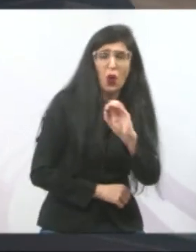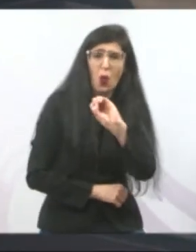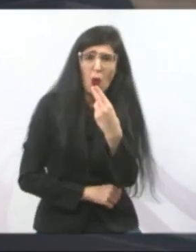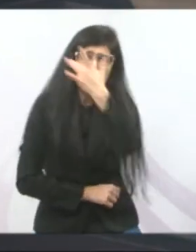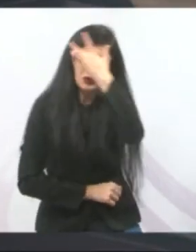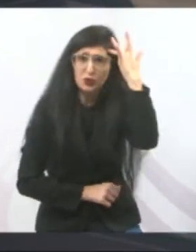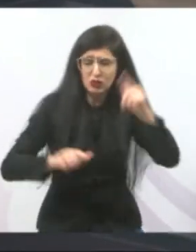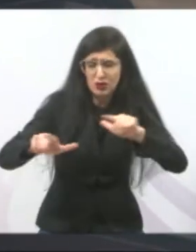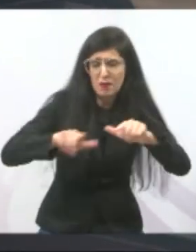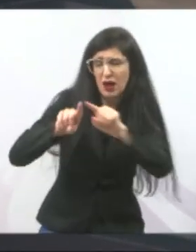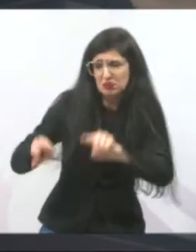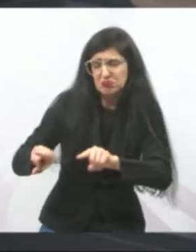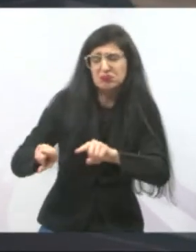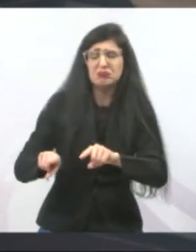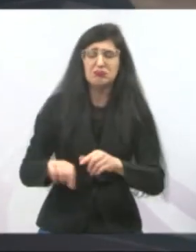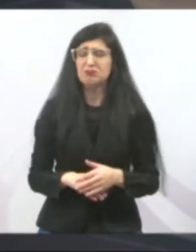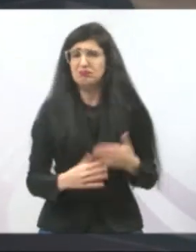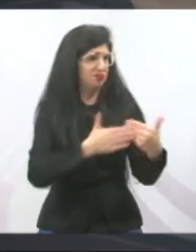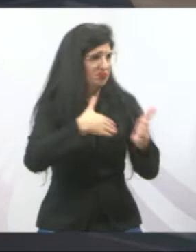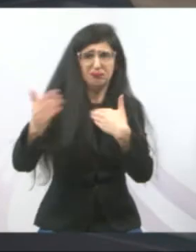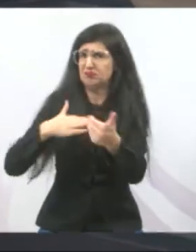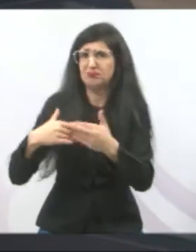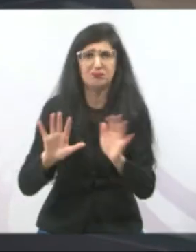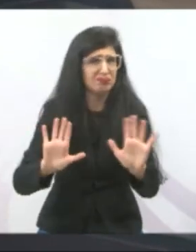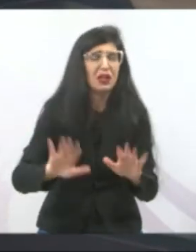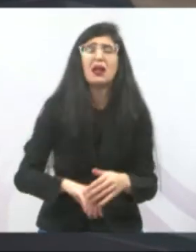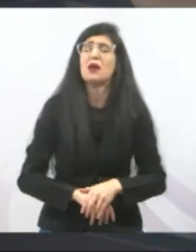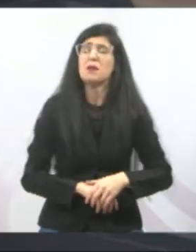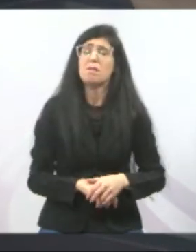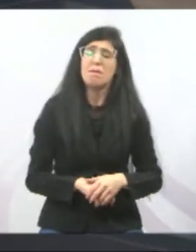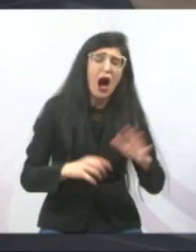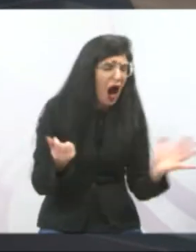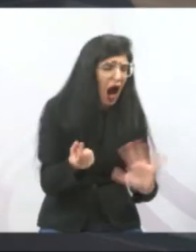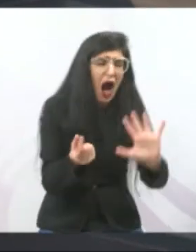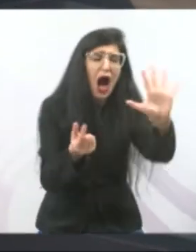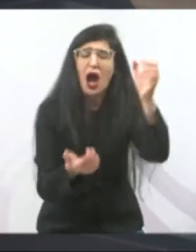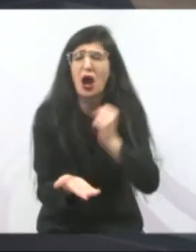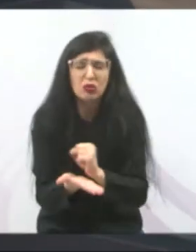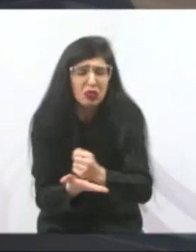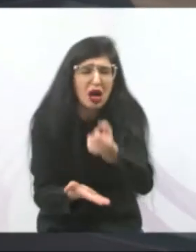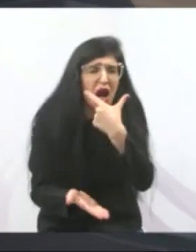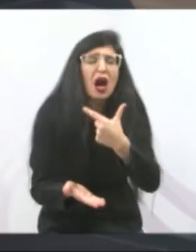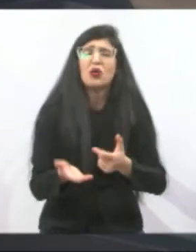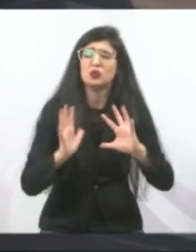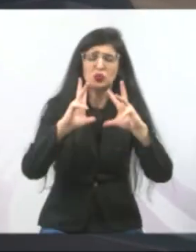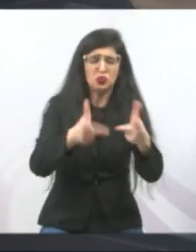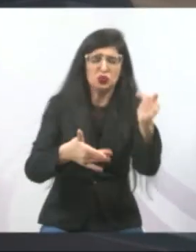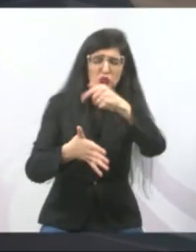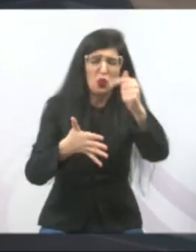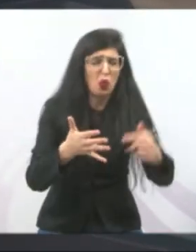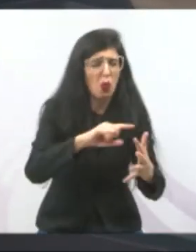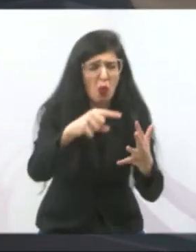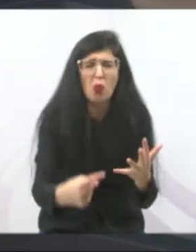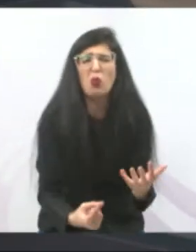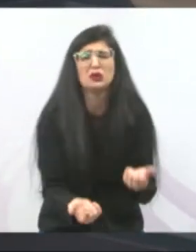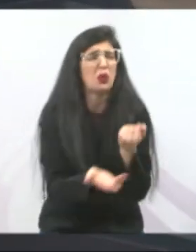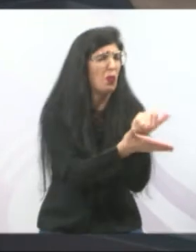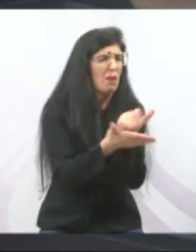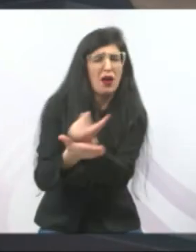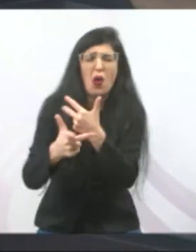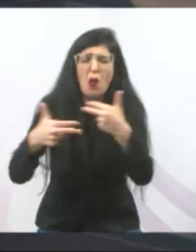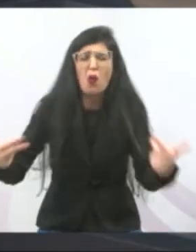para a divulgação da presente manifestação. Sala de Sessões, 29 de julho de 2020.